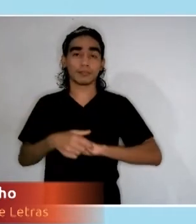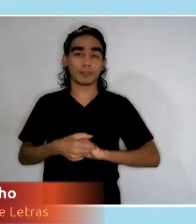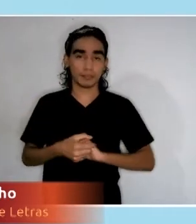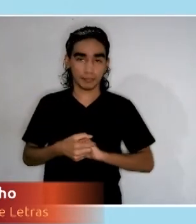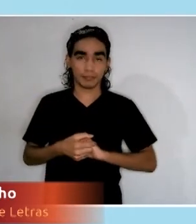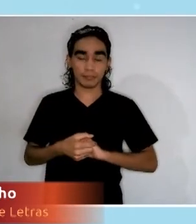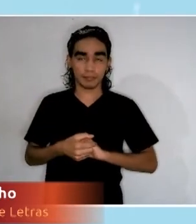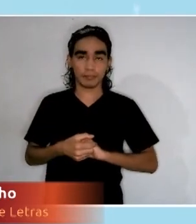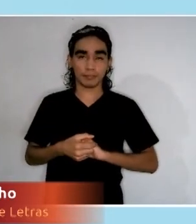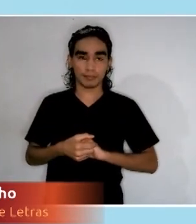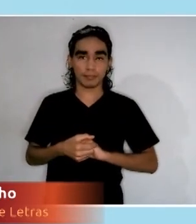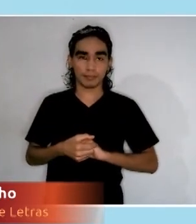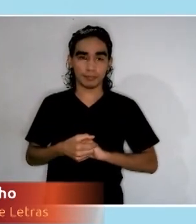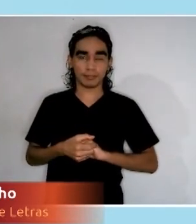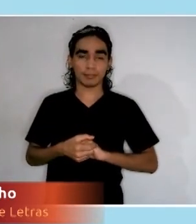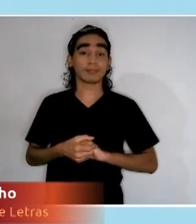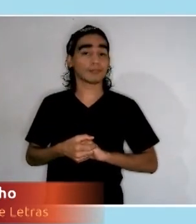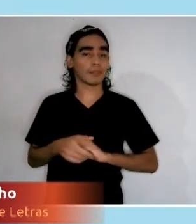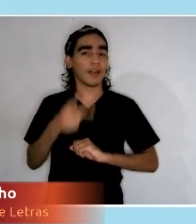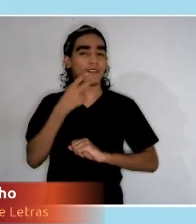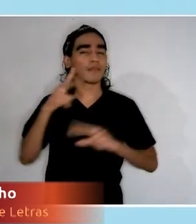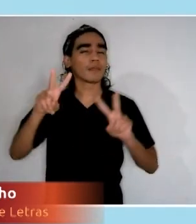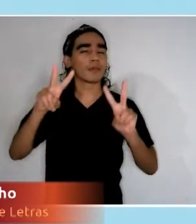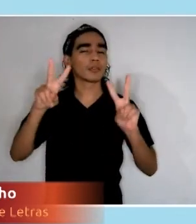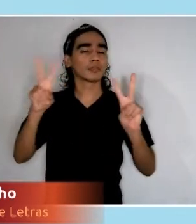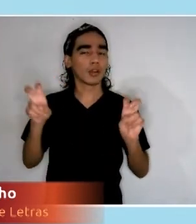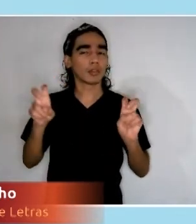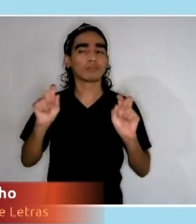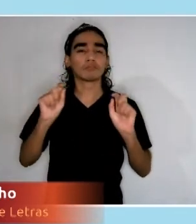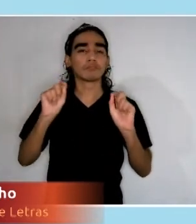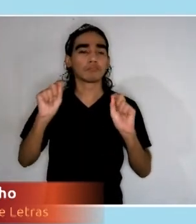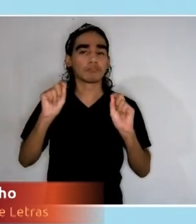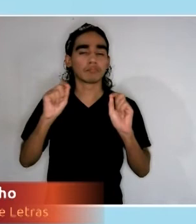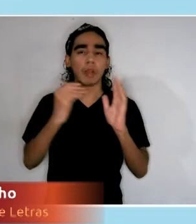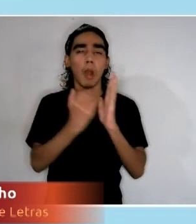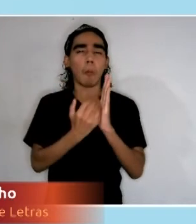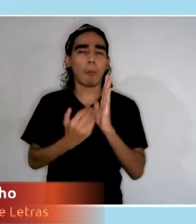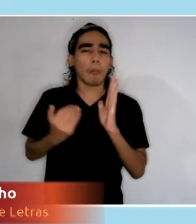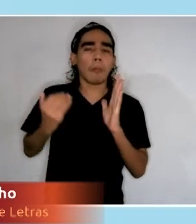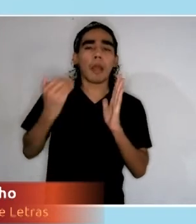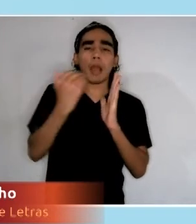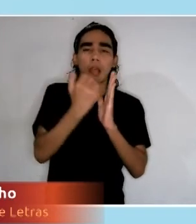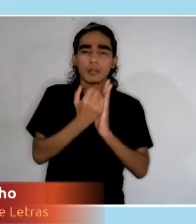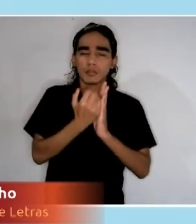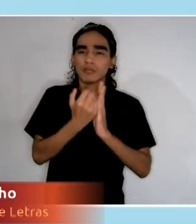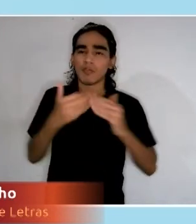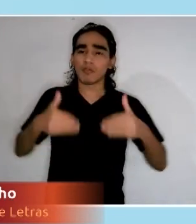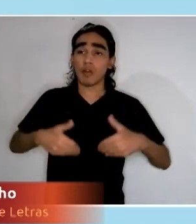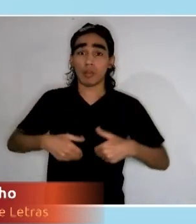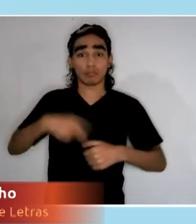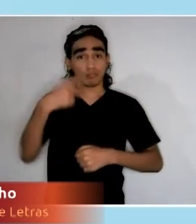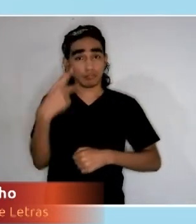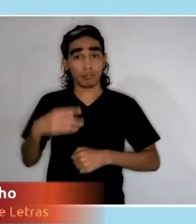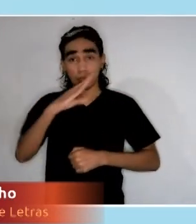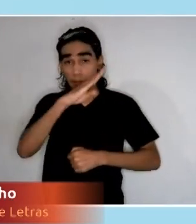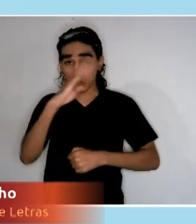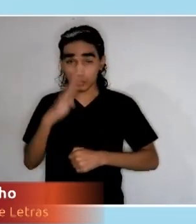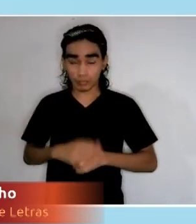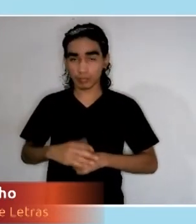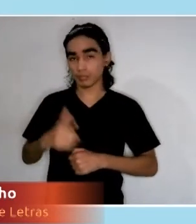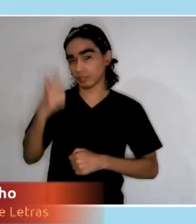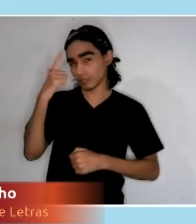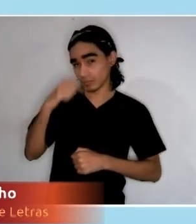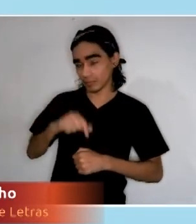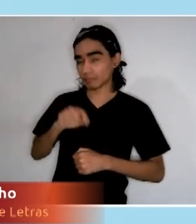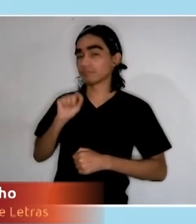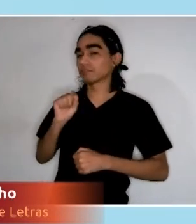Bom, nós estamos falando sobre o aumento da fome no Brasil. Os nossos entrevistados de hoje são o Daniel